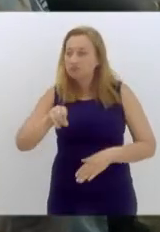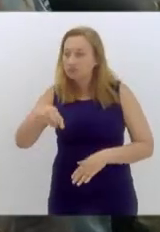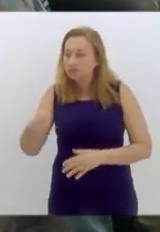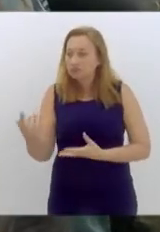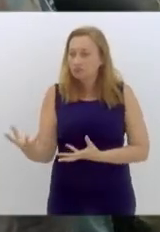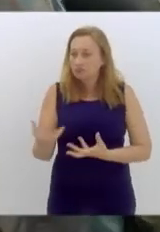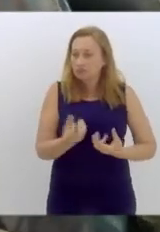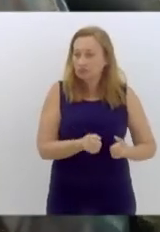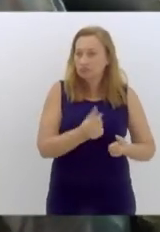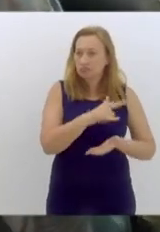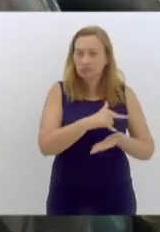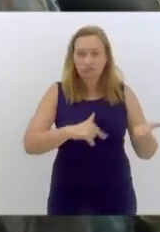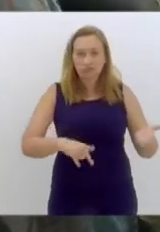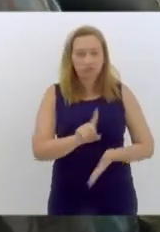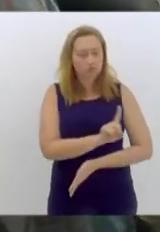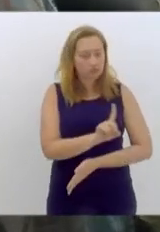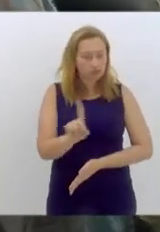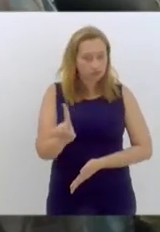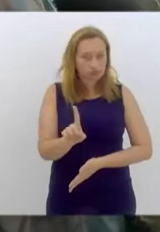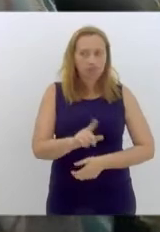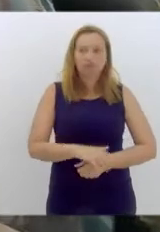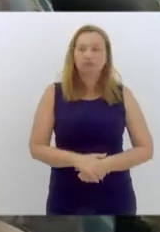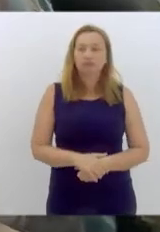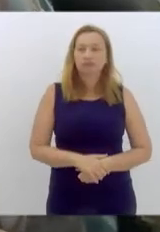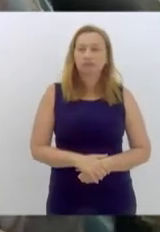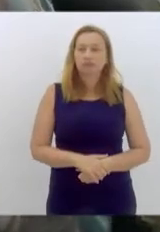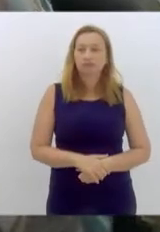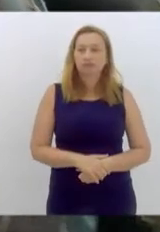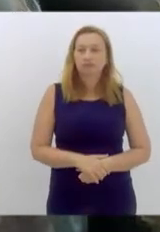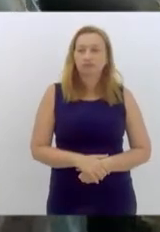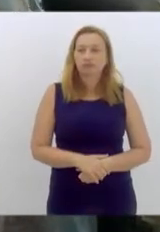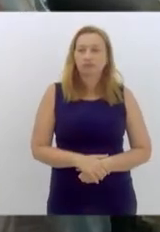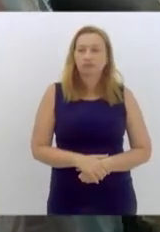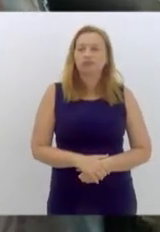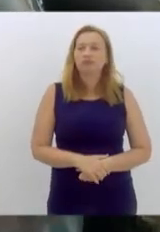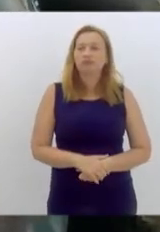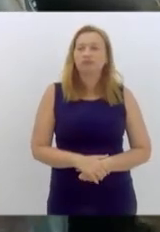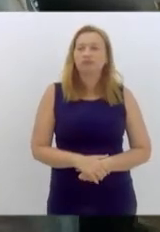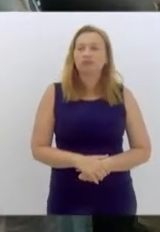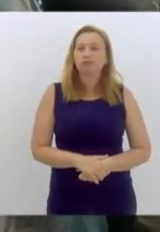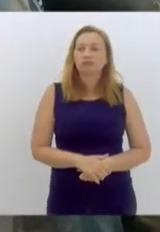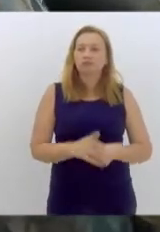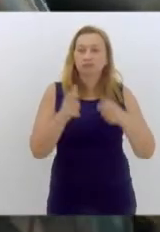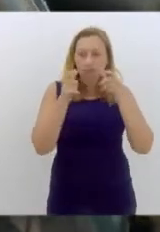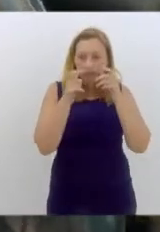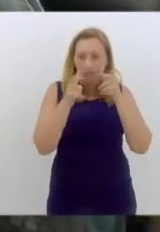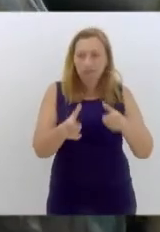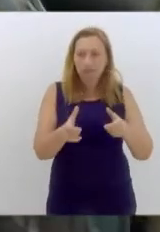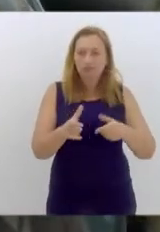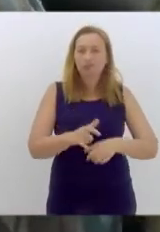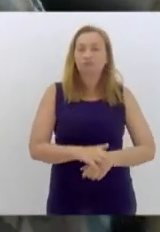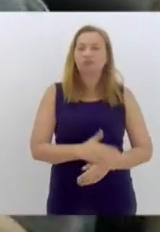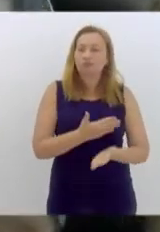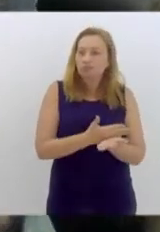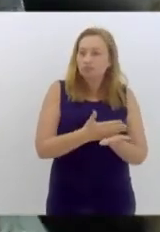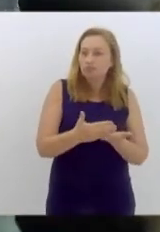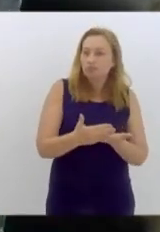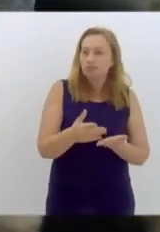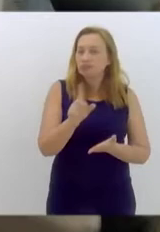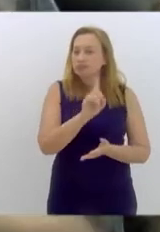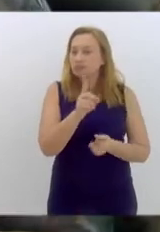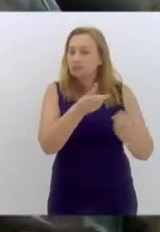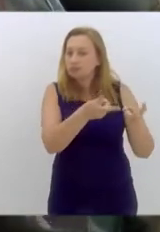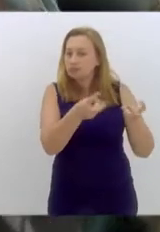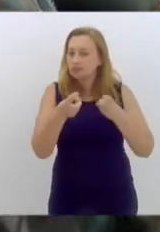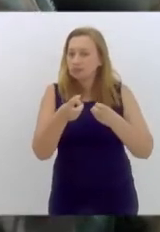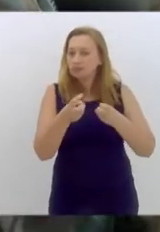meu documento. Não vou chegar a esse ponto. Mas estou, desde o início, atenta à não observância